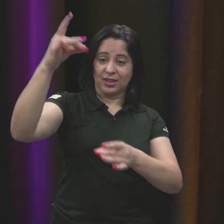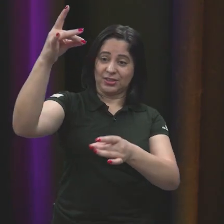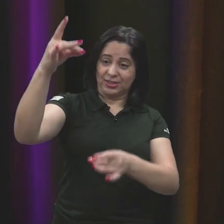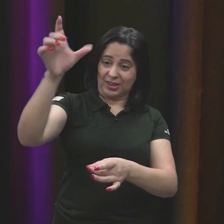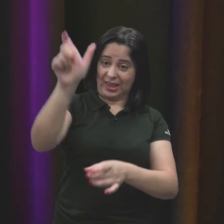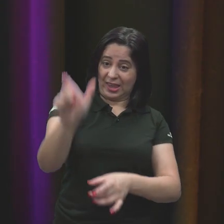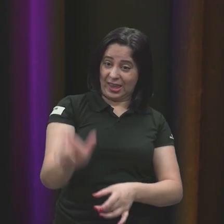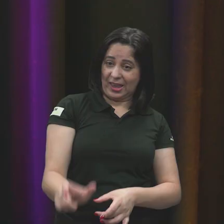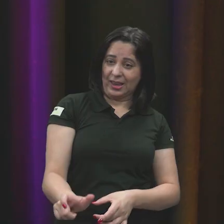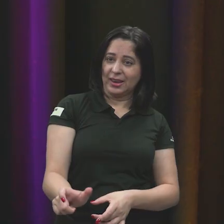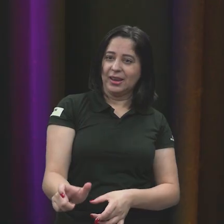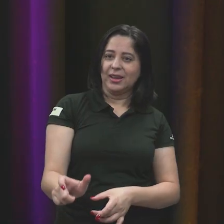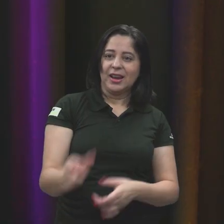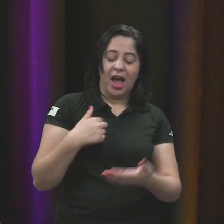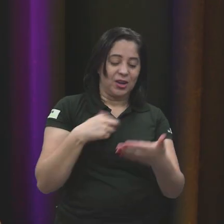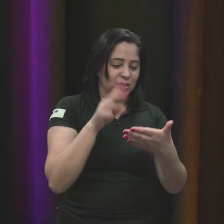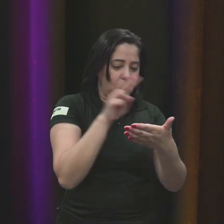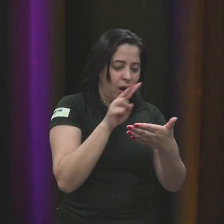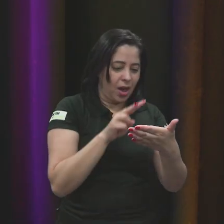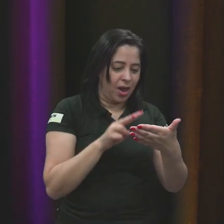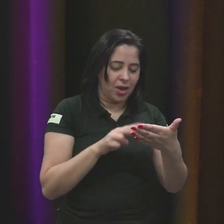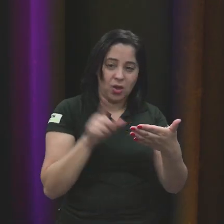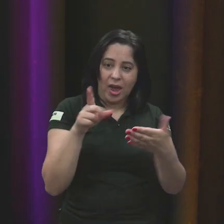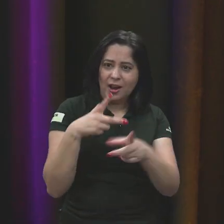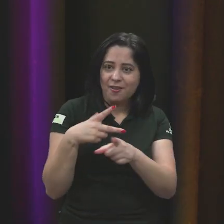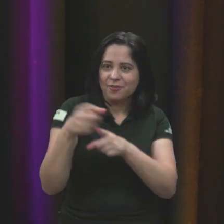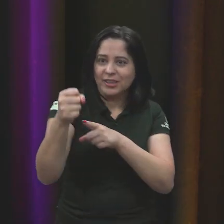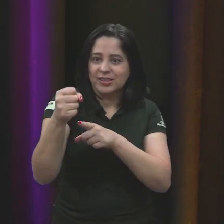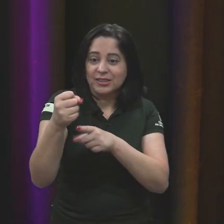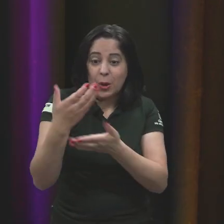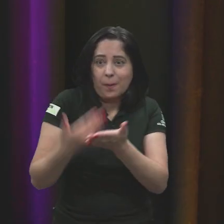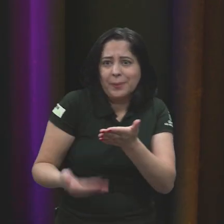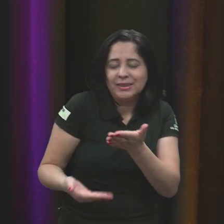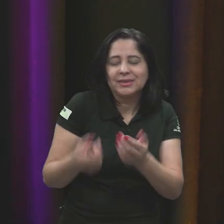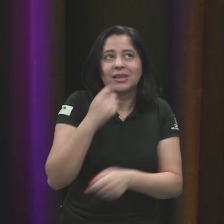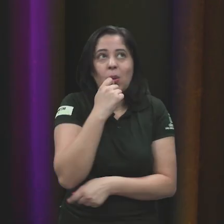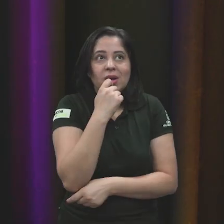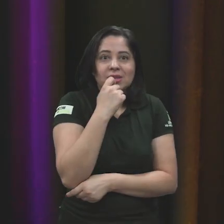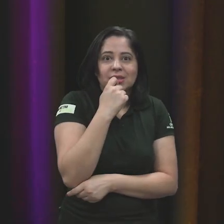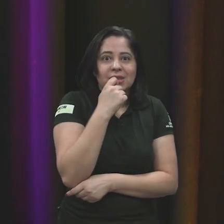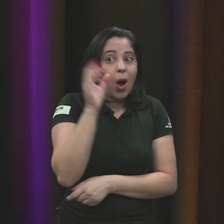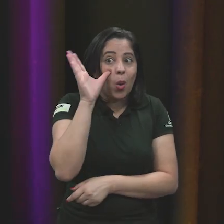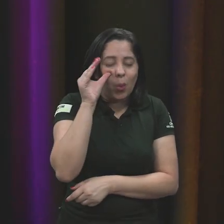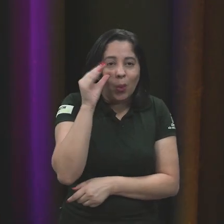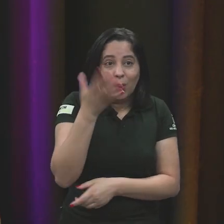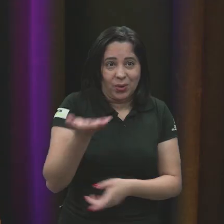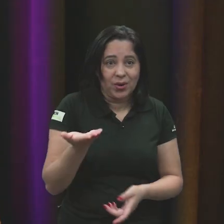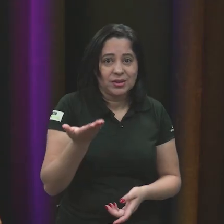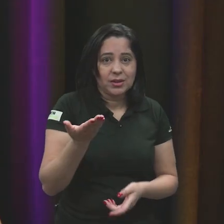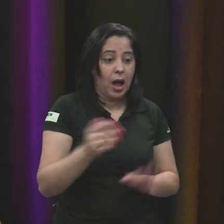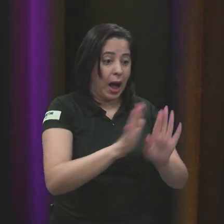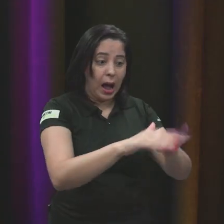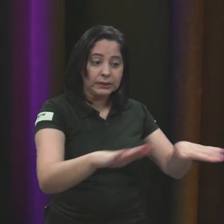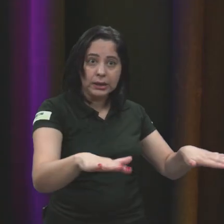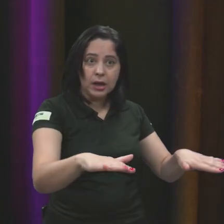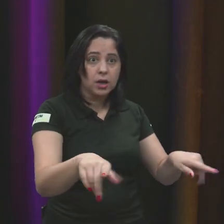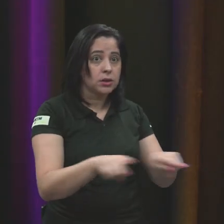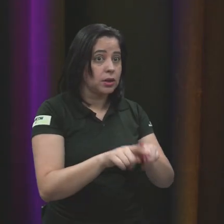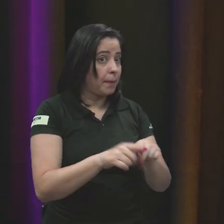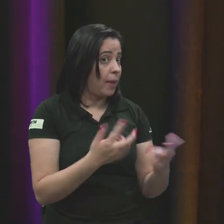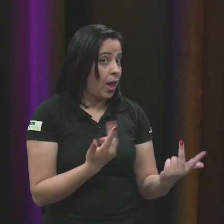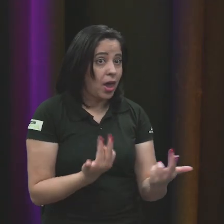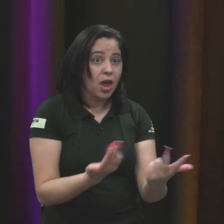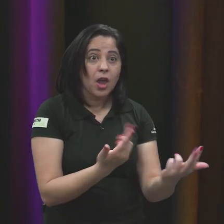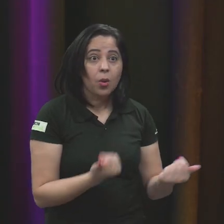acompanhar, ver se ele conseguiu, venceu, se ele caiu, isso todo mundo gera essa curiosidade, né? E nas crianças, então, o que